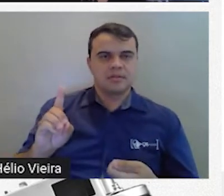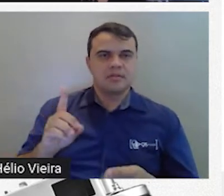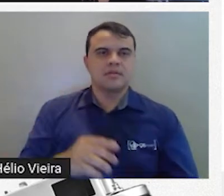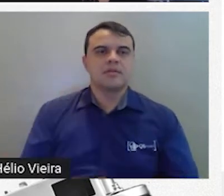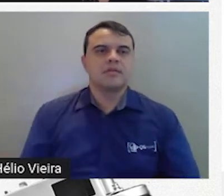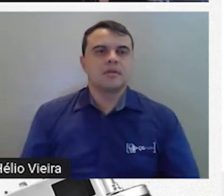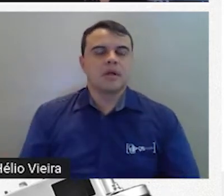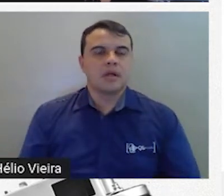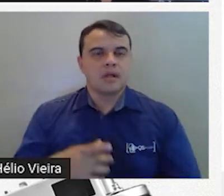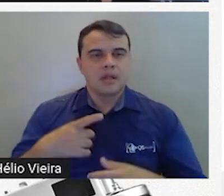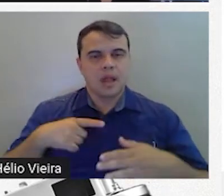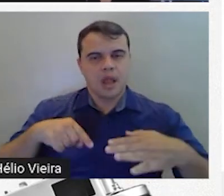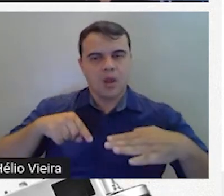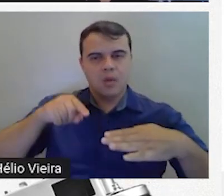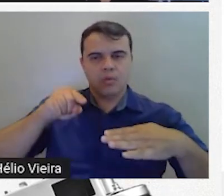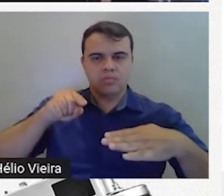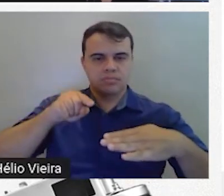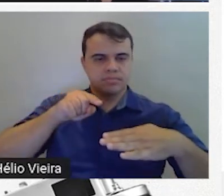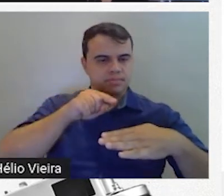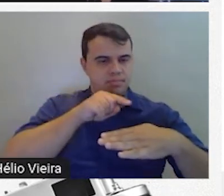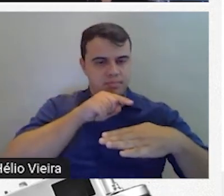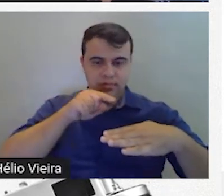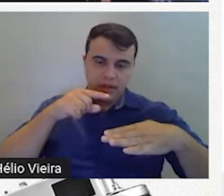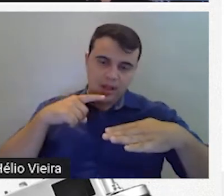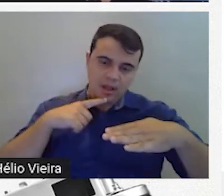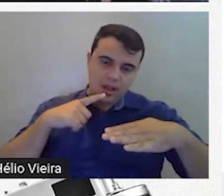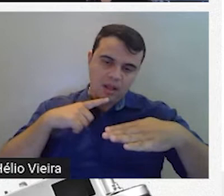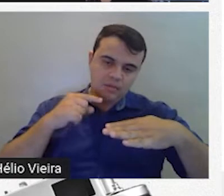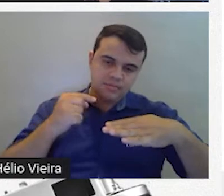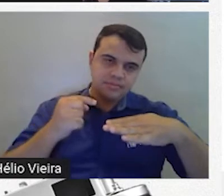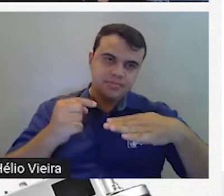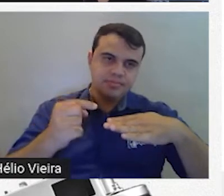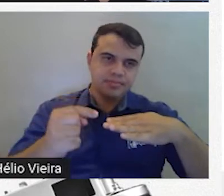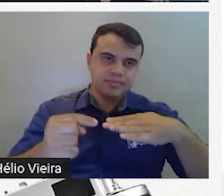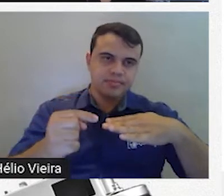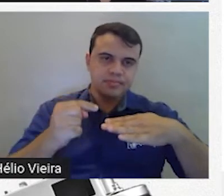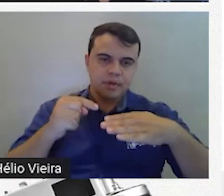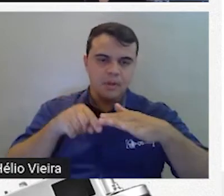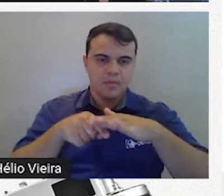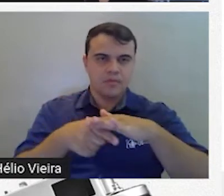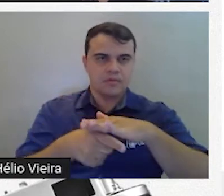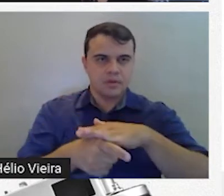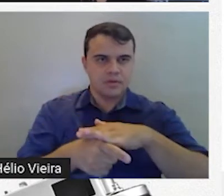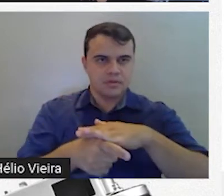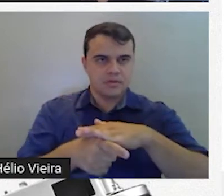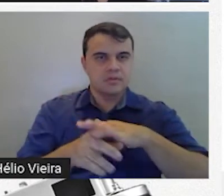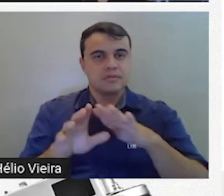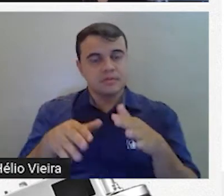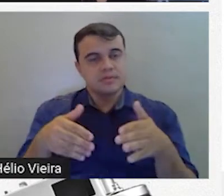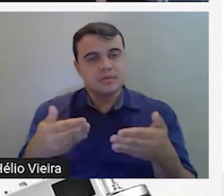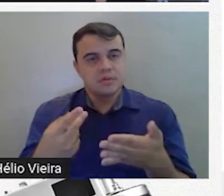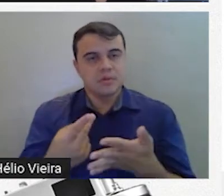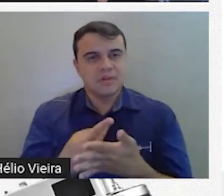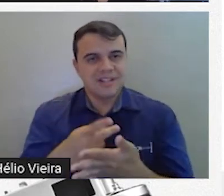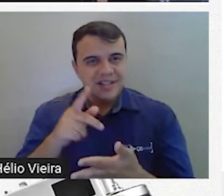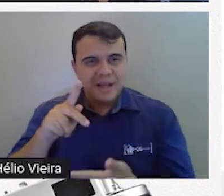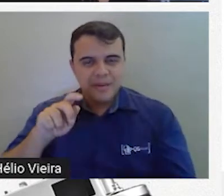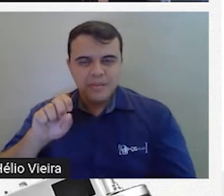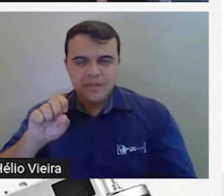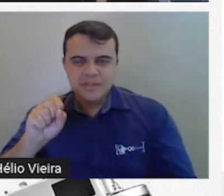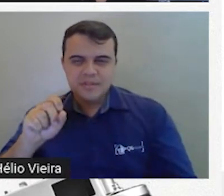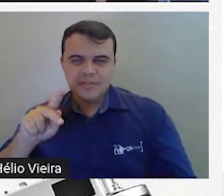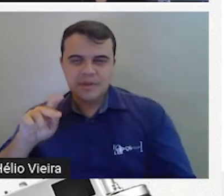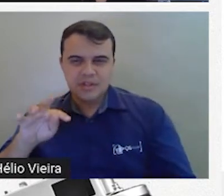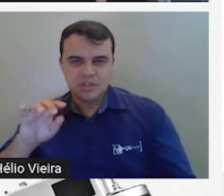Então, além da altura, da largura, tem a profundidade, o comprimento. Então, a perspectiva,